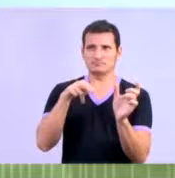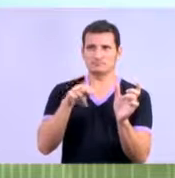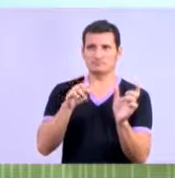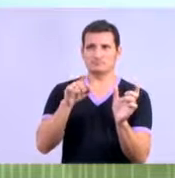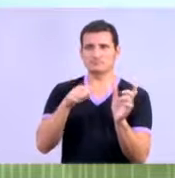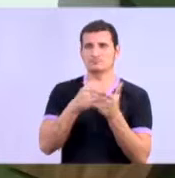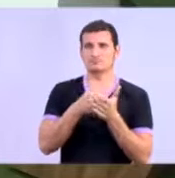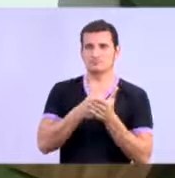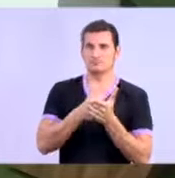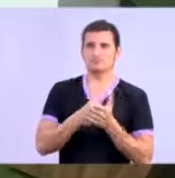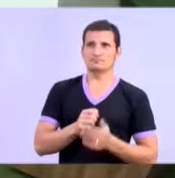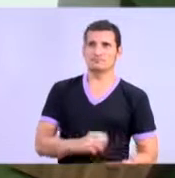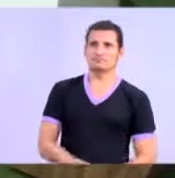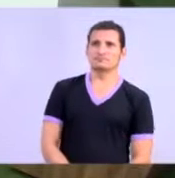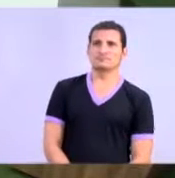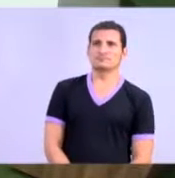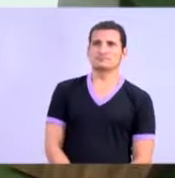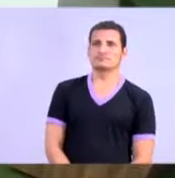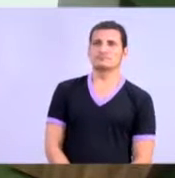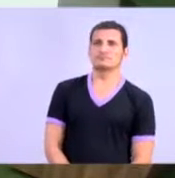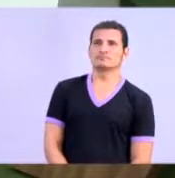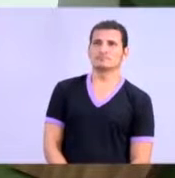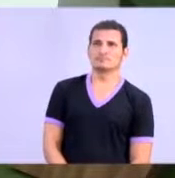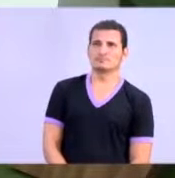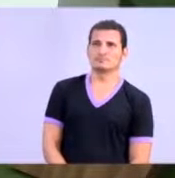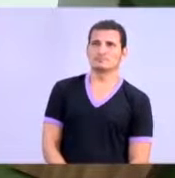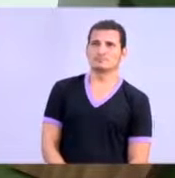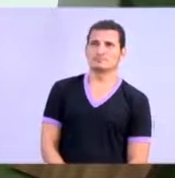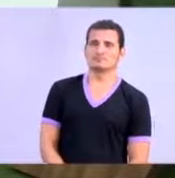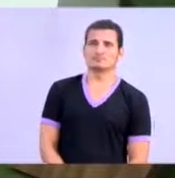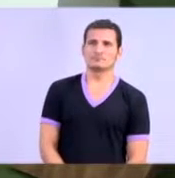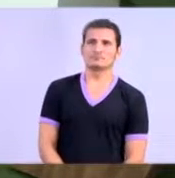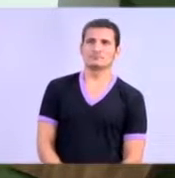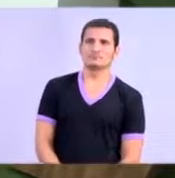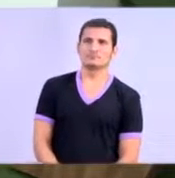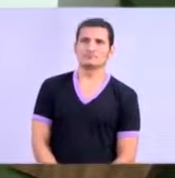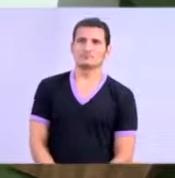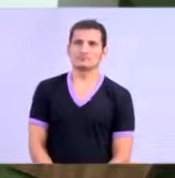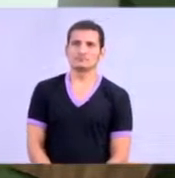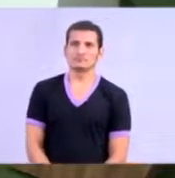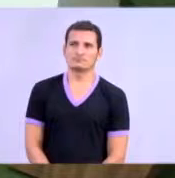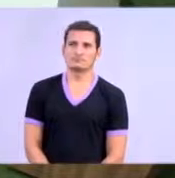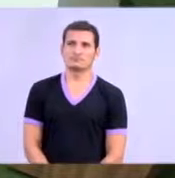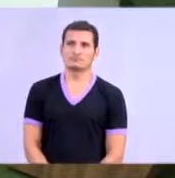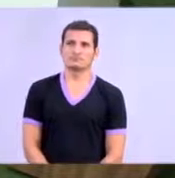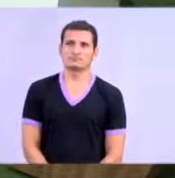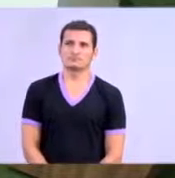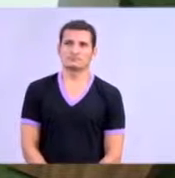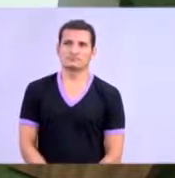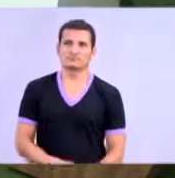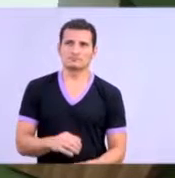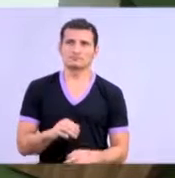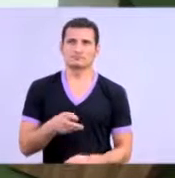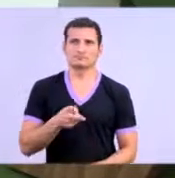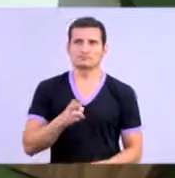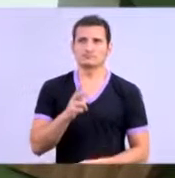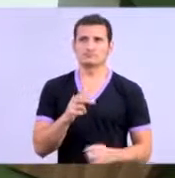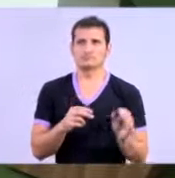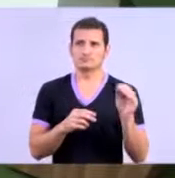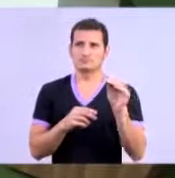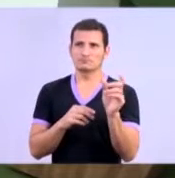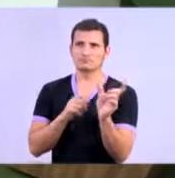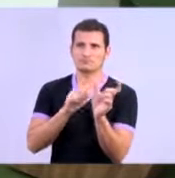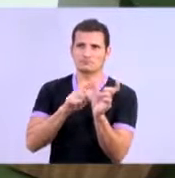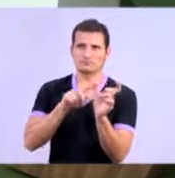professor, Oi? Tem uma dica aí. A dica é, sempre coloque o return na última linha do